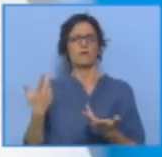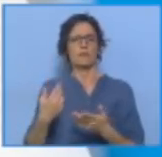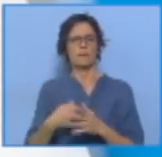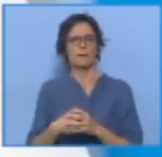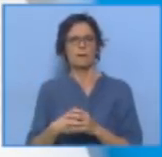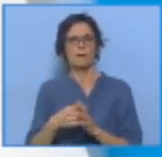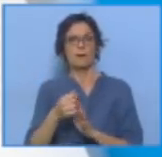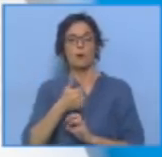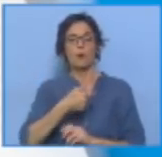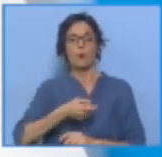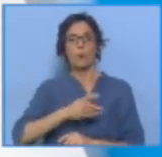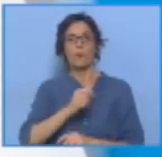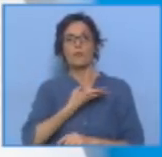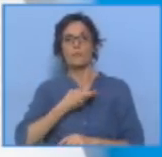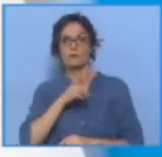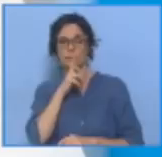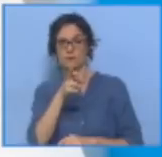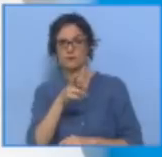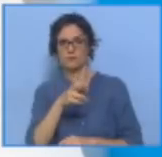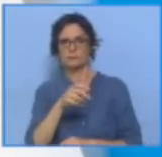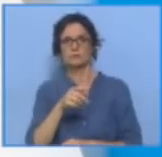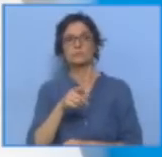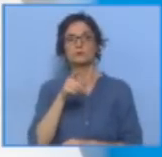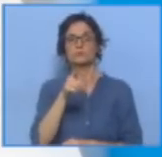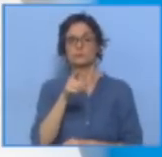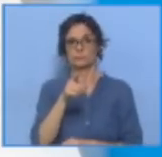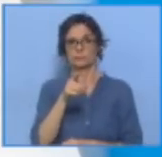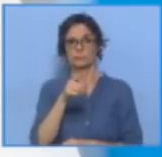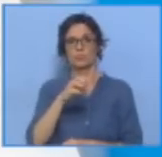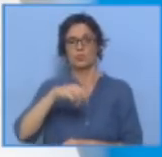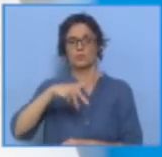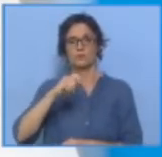Pedro tomou a palavra e respondeu: és o Messias de Deus.